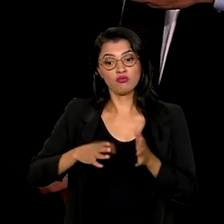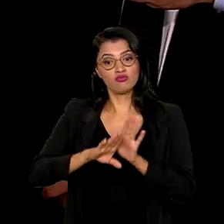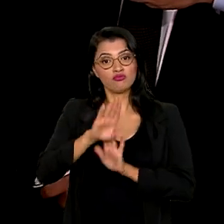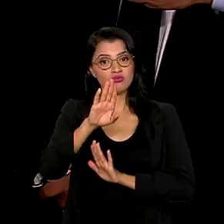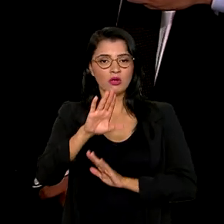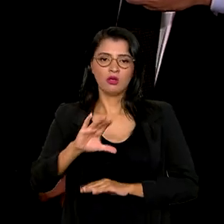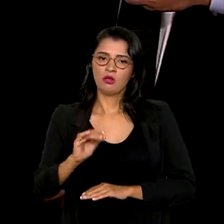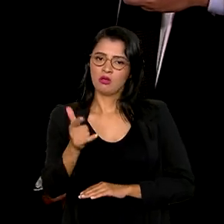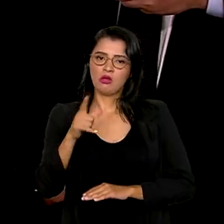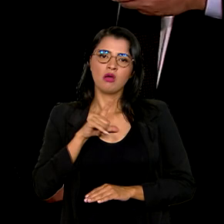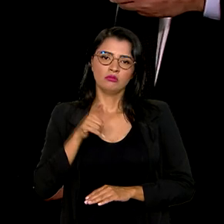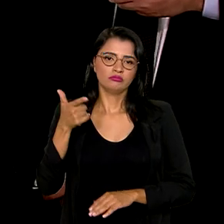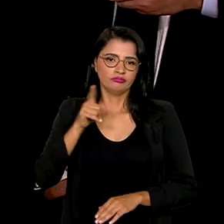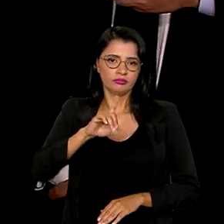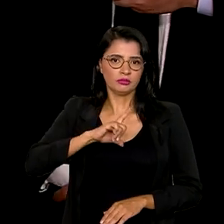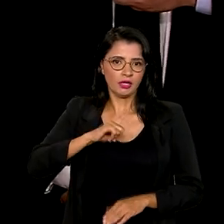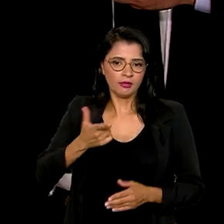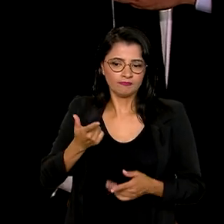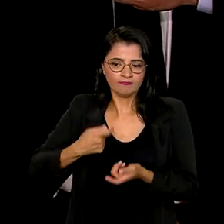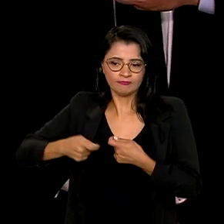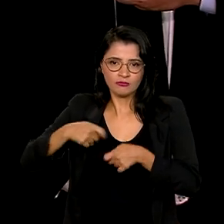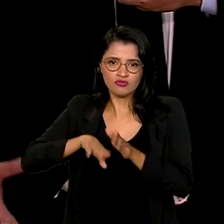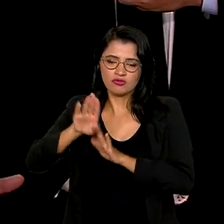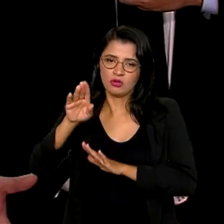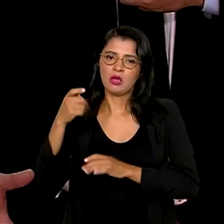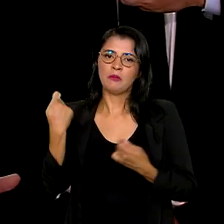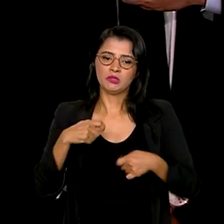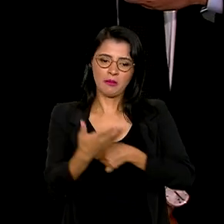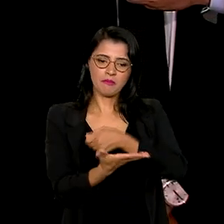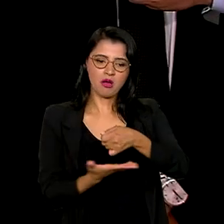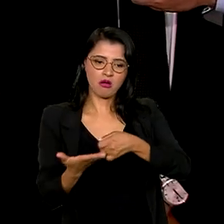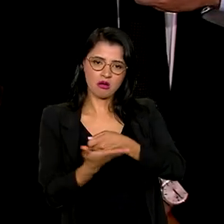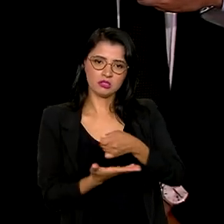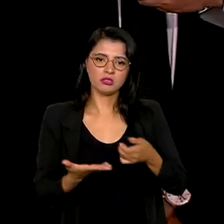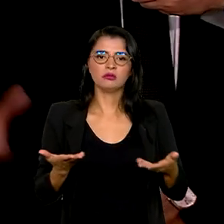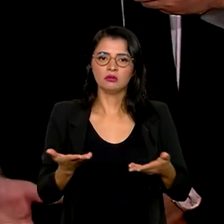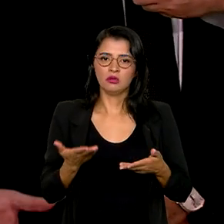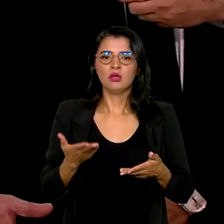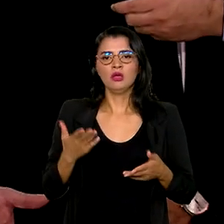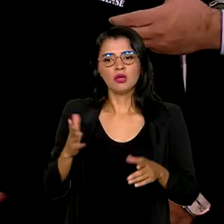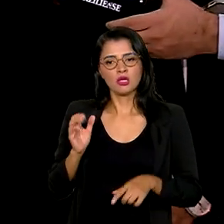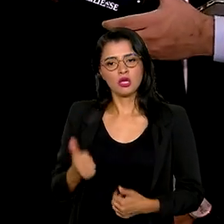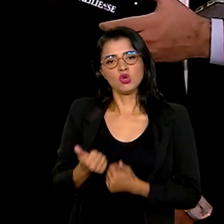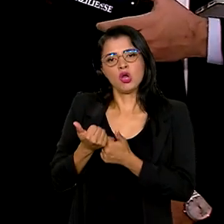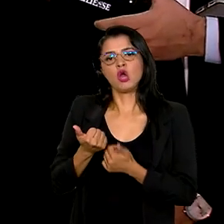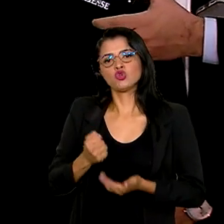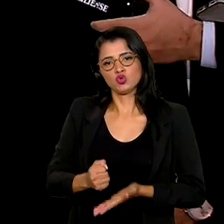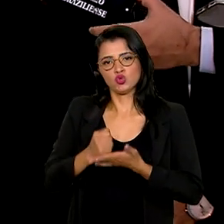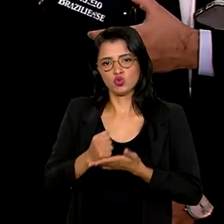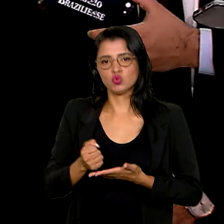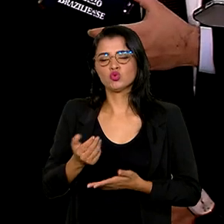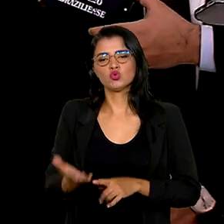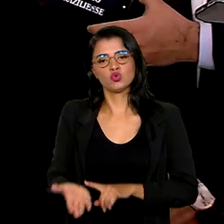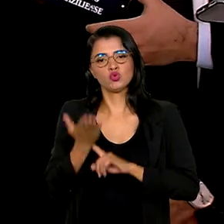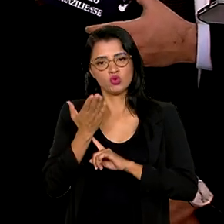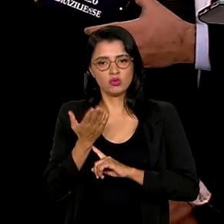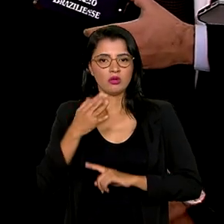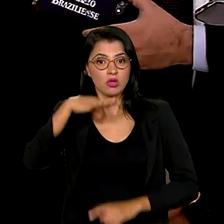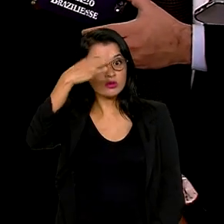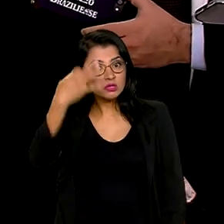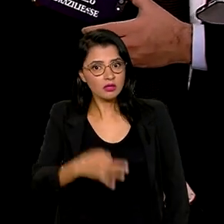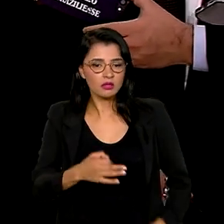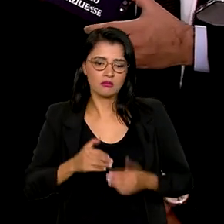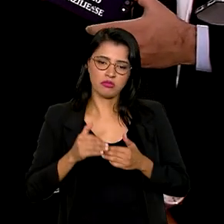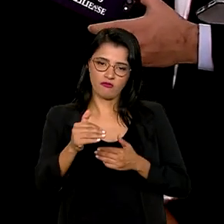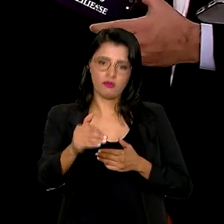que para você ter uma economia pujante é preciso ter uma base parlamentar que ajuda a sustentar e eu tenho certeza que